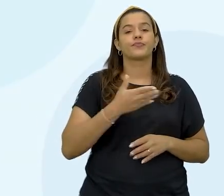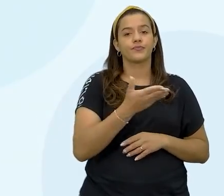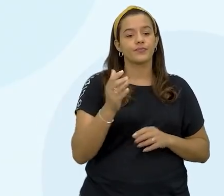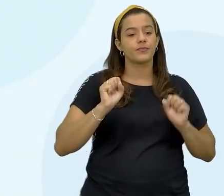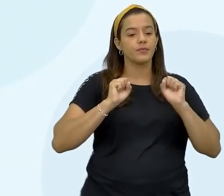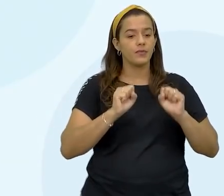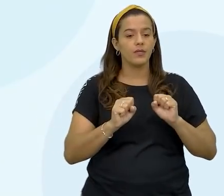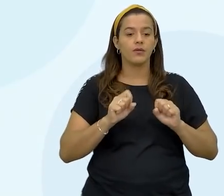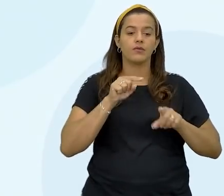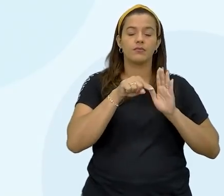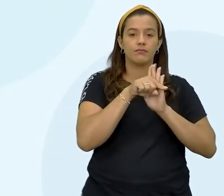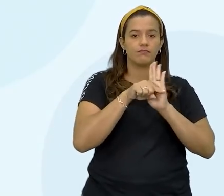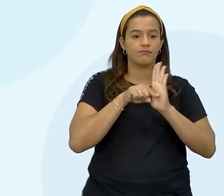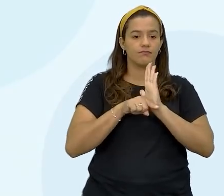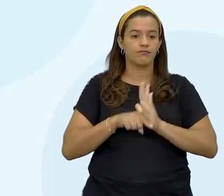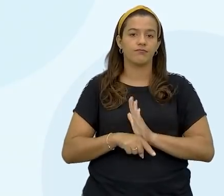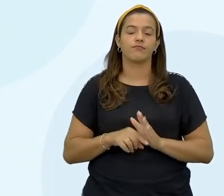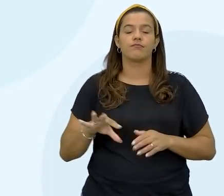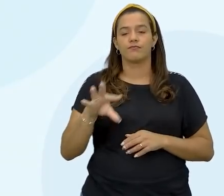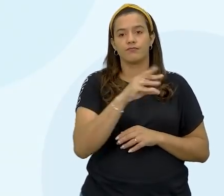diagnóstica e formativa.